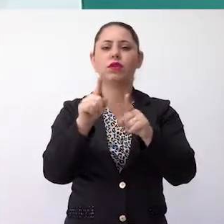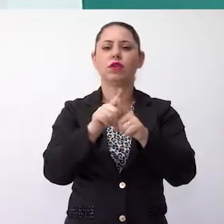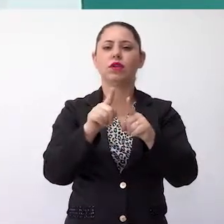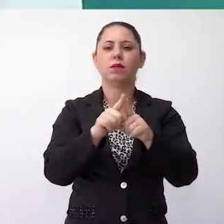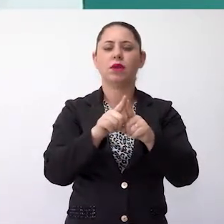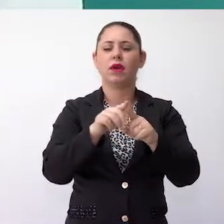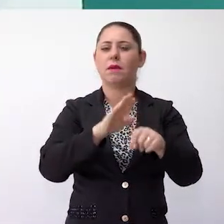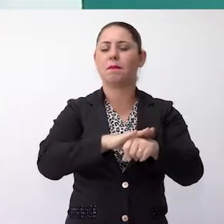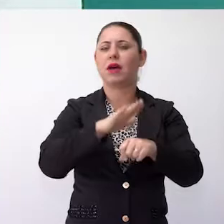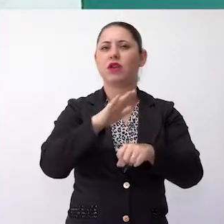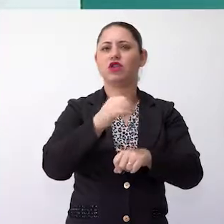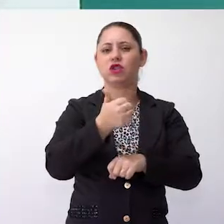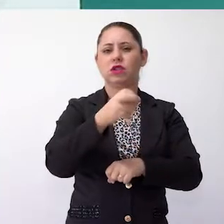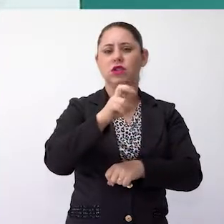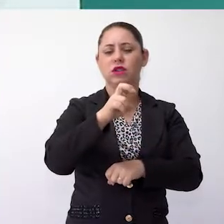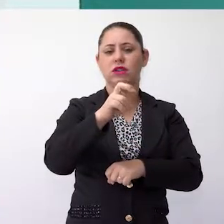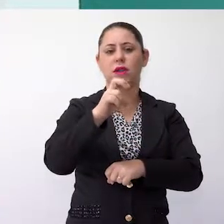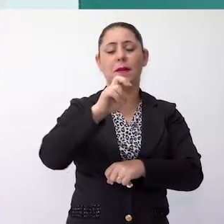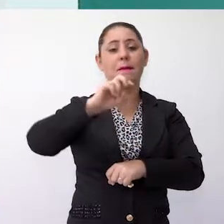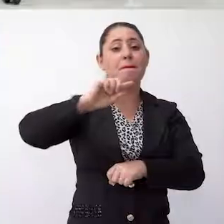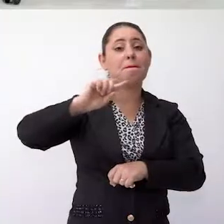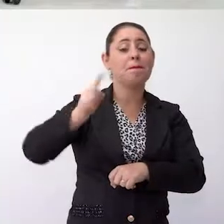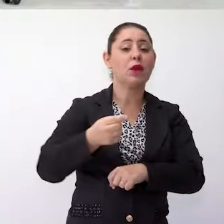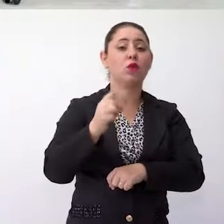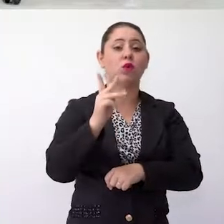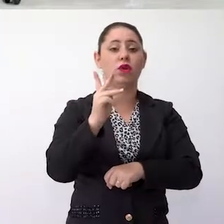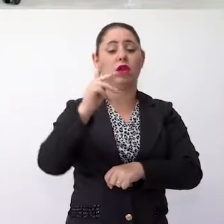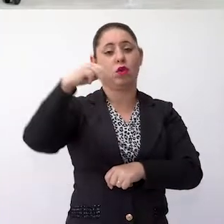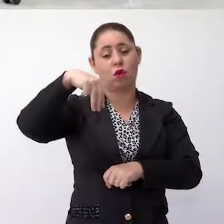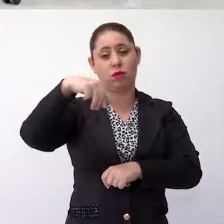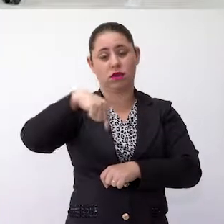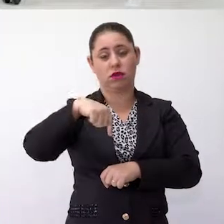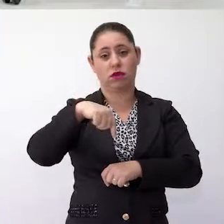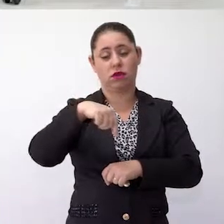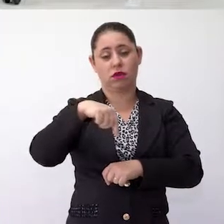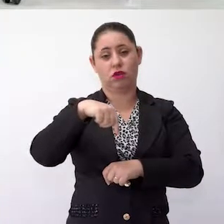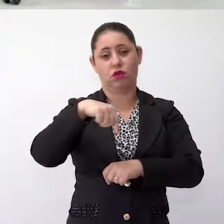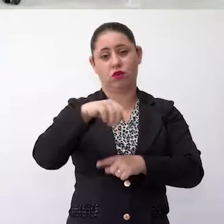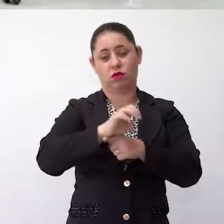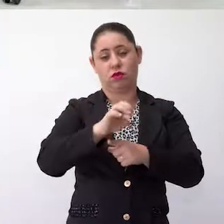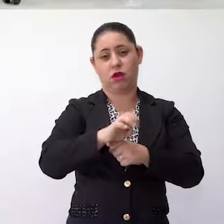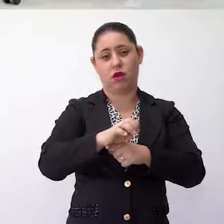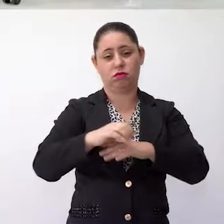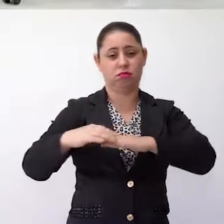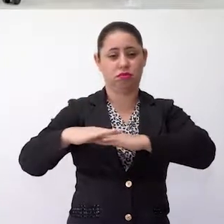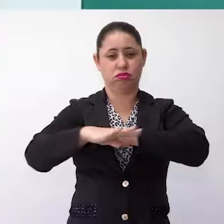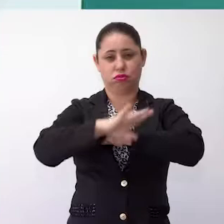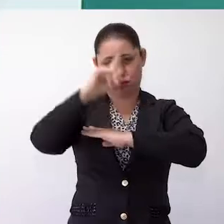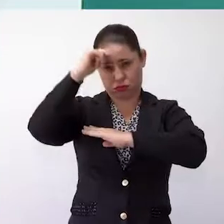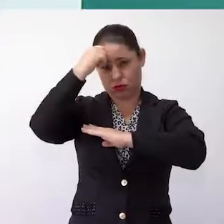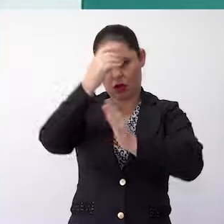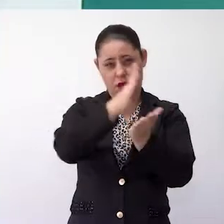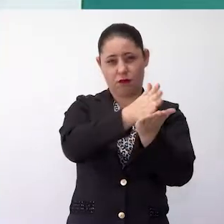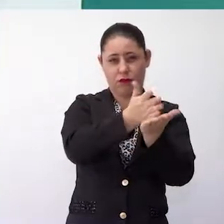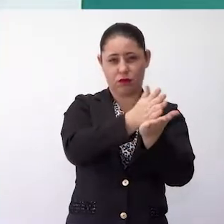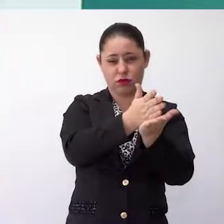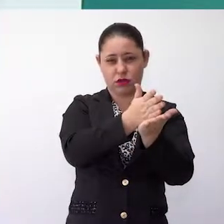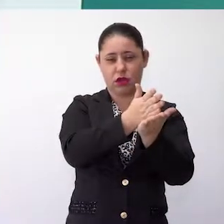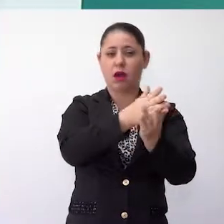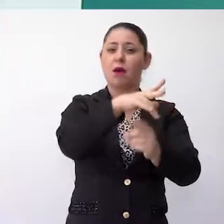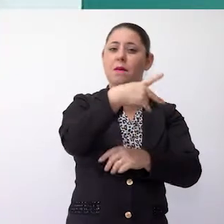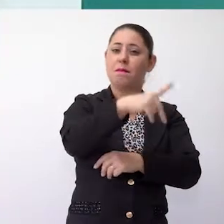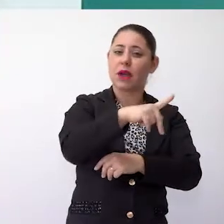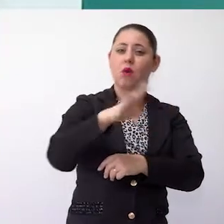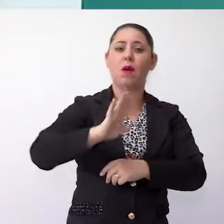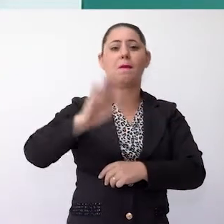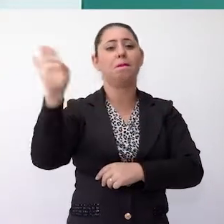mais de 15 mil quilômetros de rodovias no estado, pavimentadas e não pavimentadas, desde a fronteira, né, com